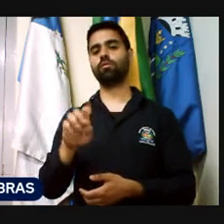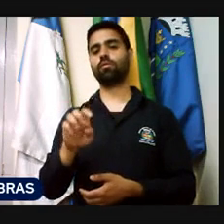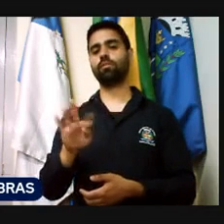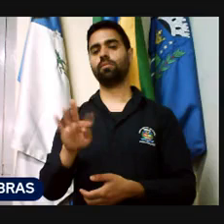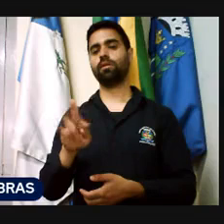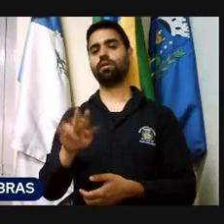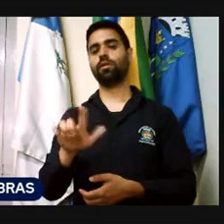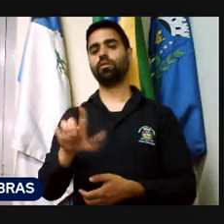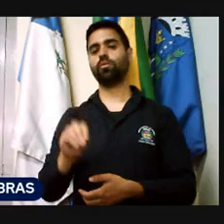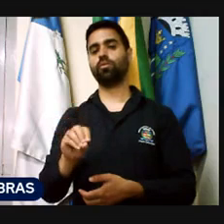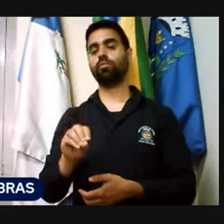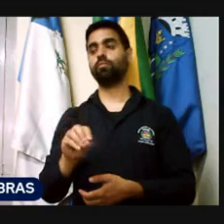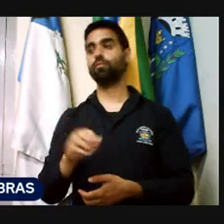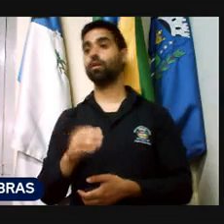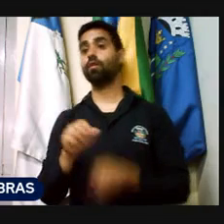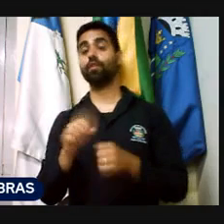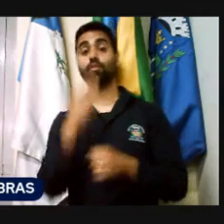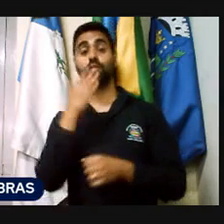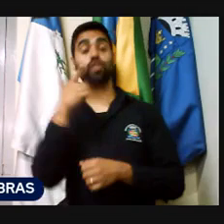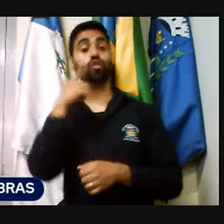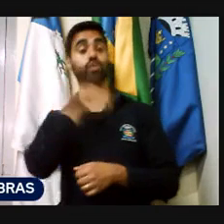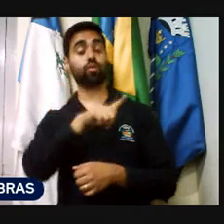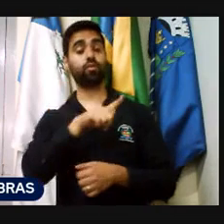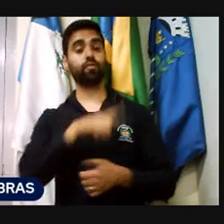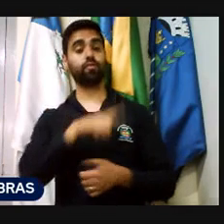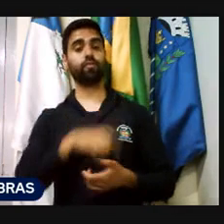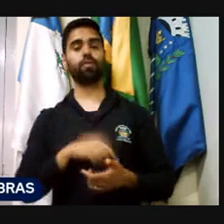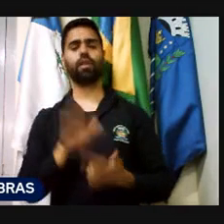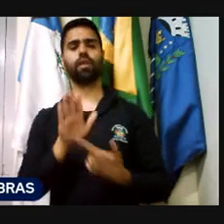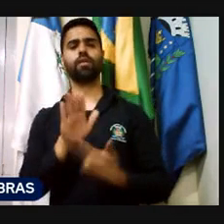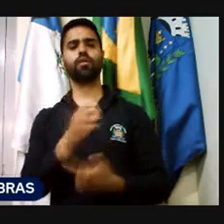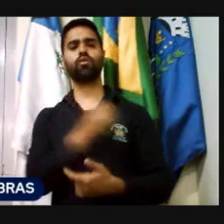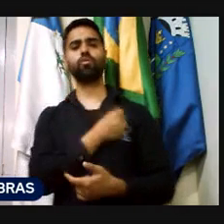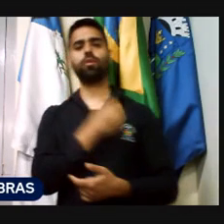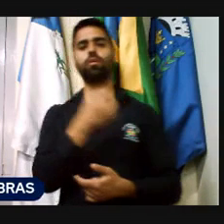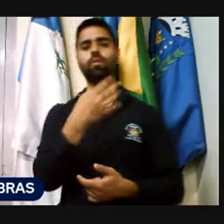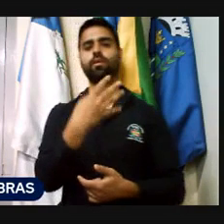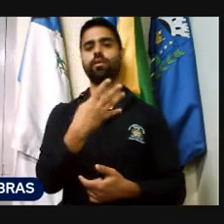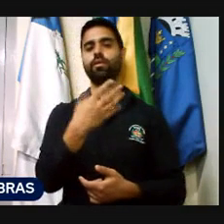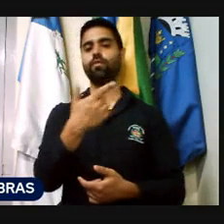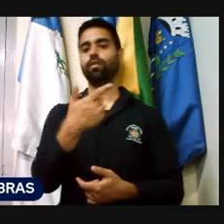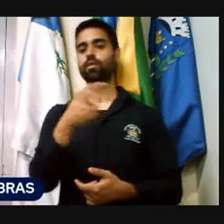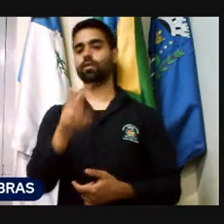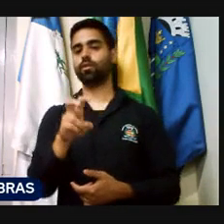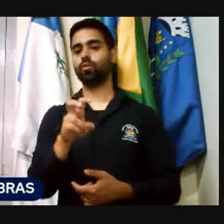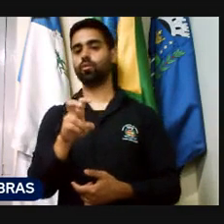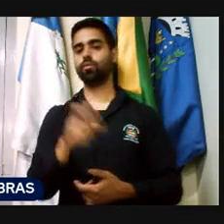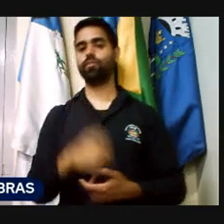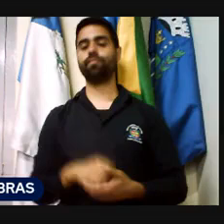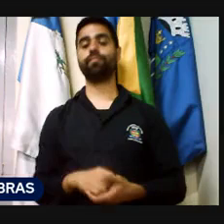Petrilo, reiterando o pedido, a indicação número 425 de 2021, para que